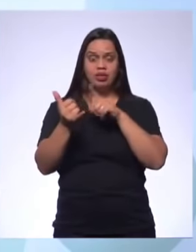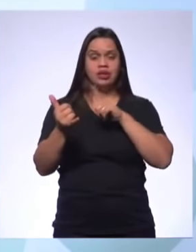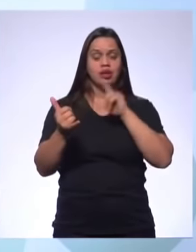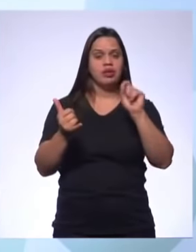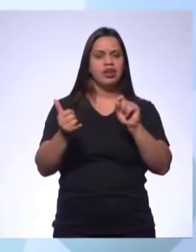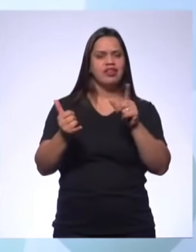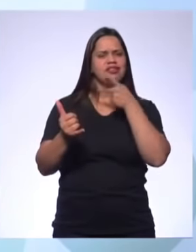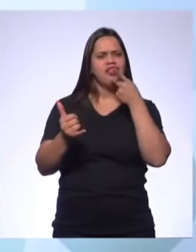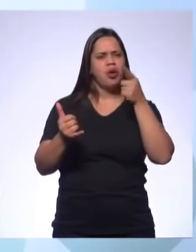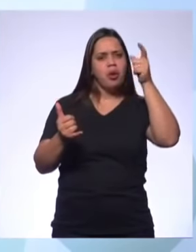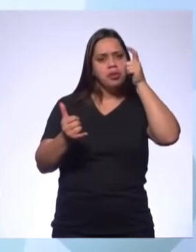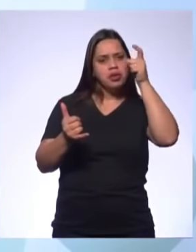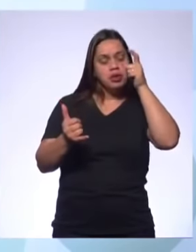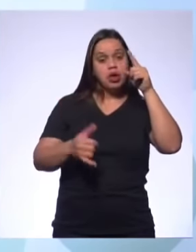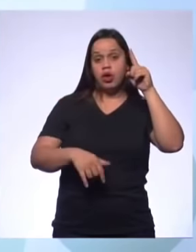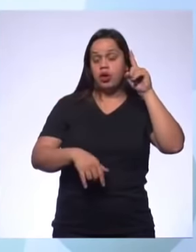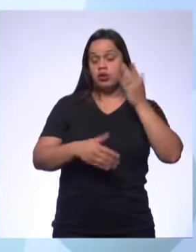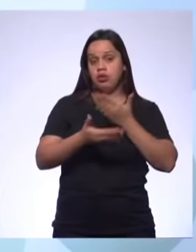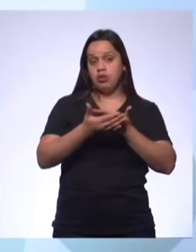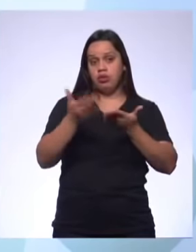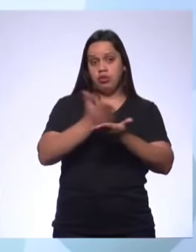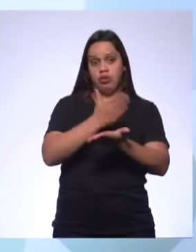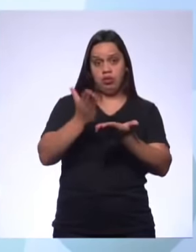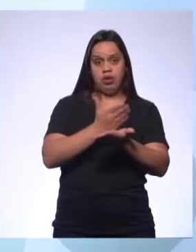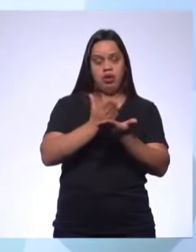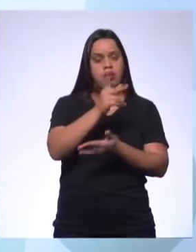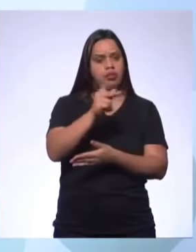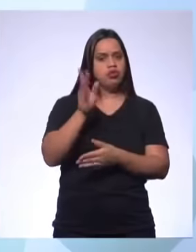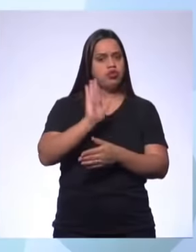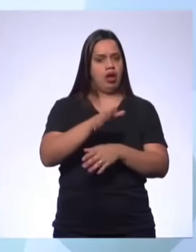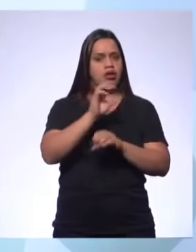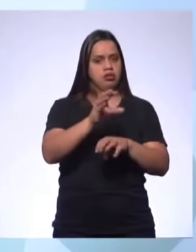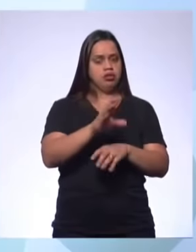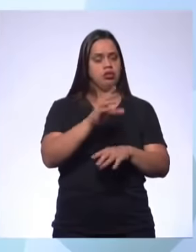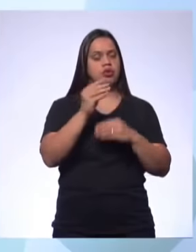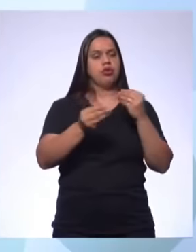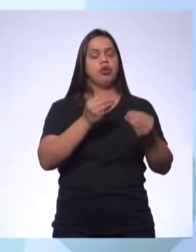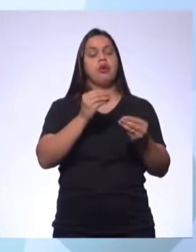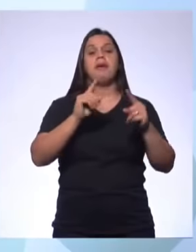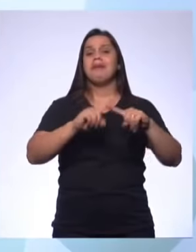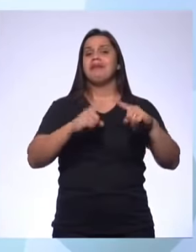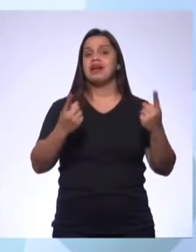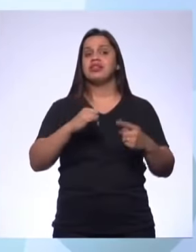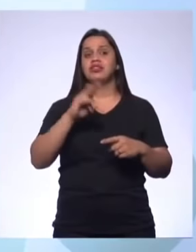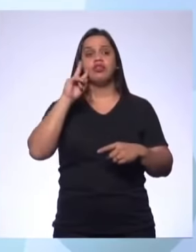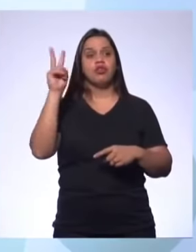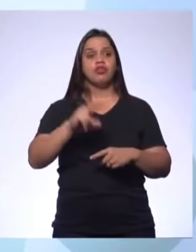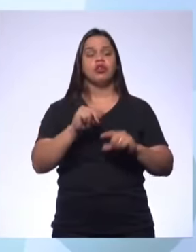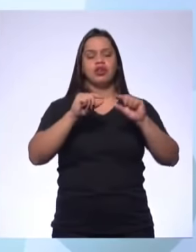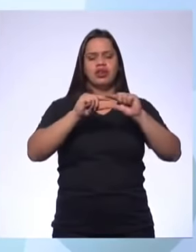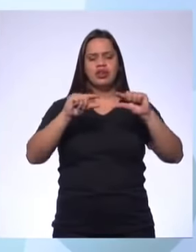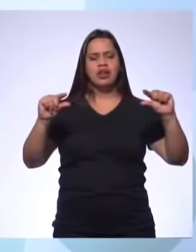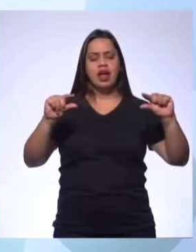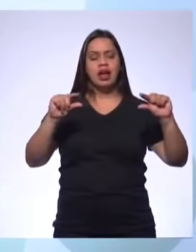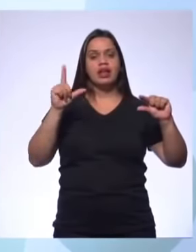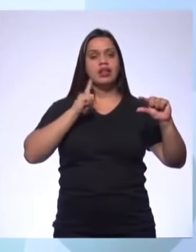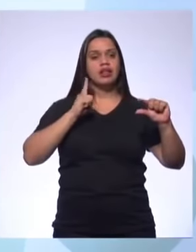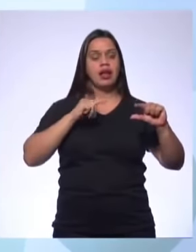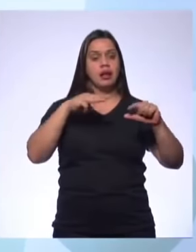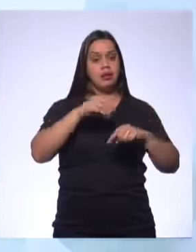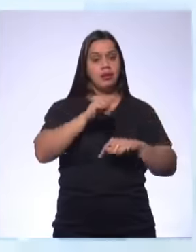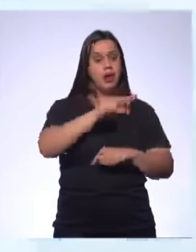narrador observador. No material de vocês, inclusive o professor deve ter trabalhado dessa forma. Mas, se a gente for olhar um trechinho que tem ali em cima, ó,